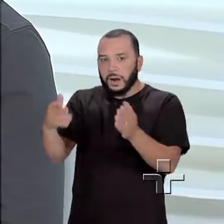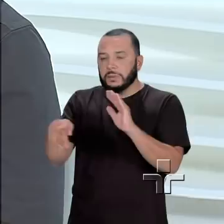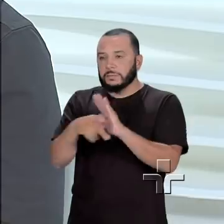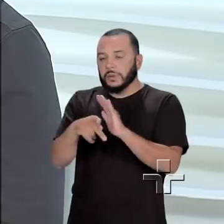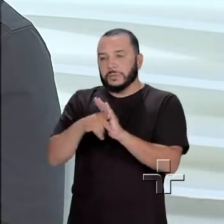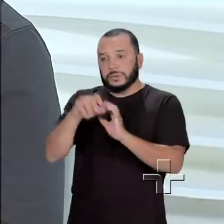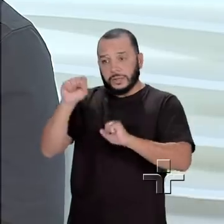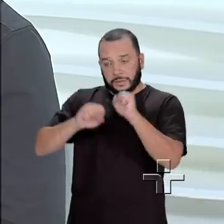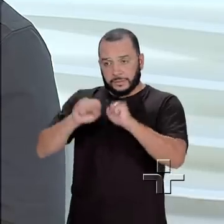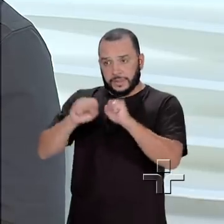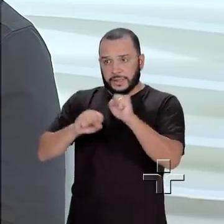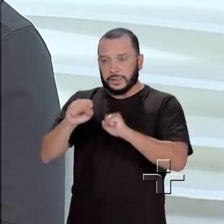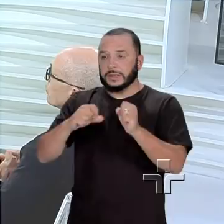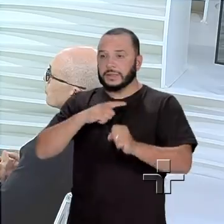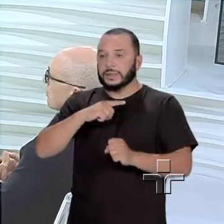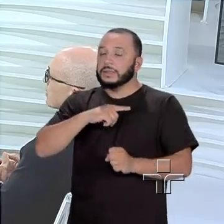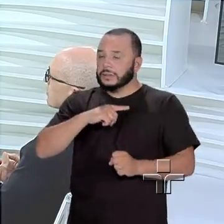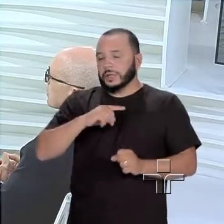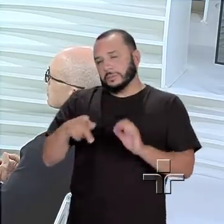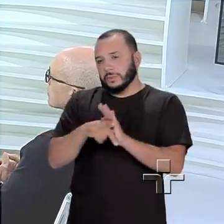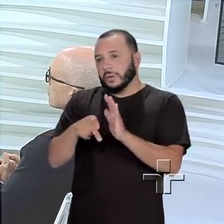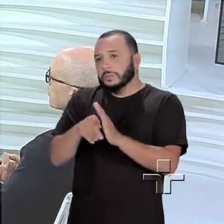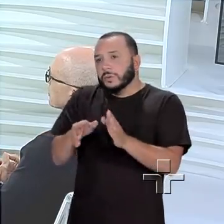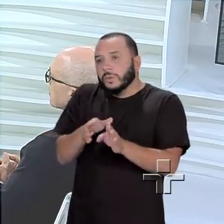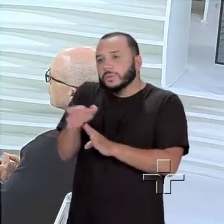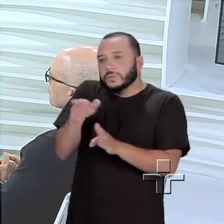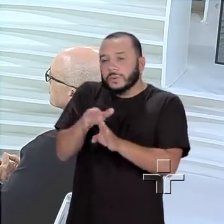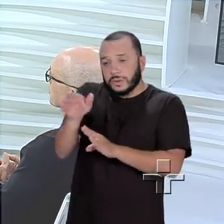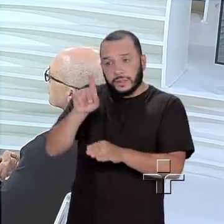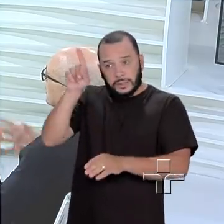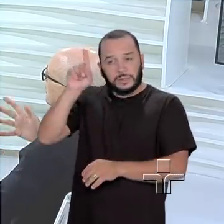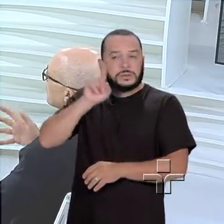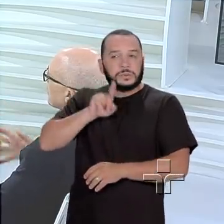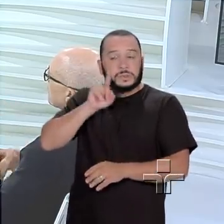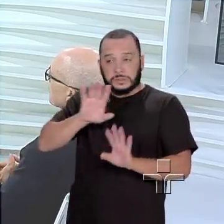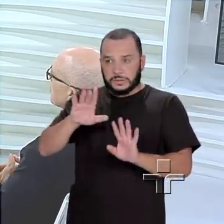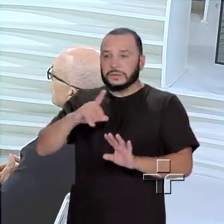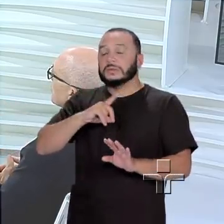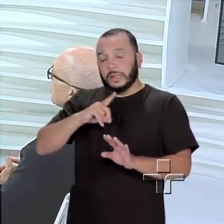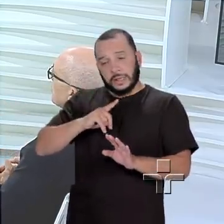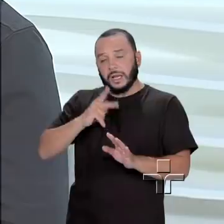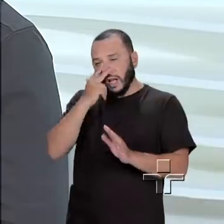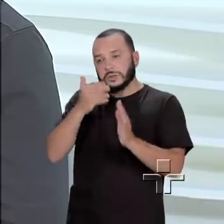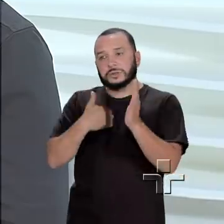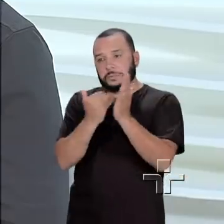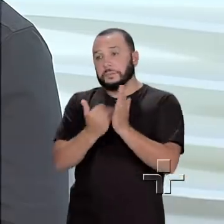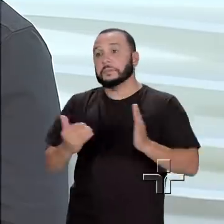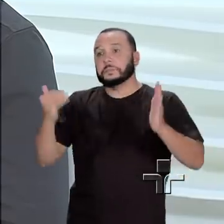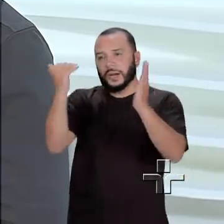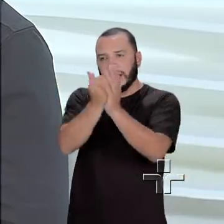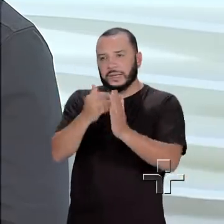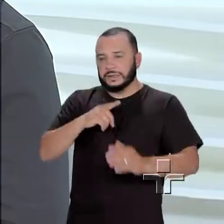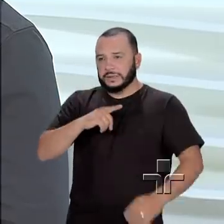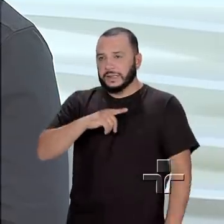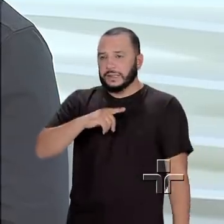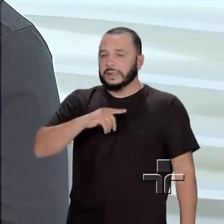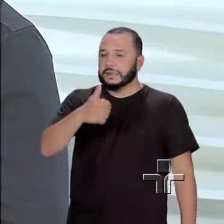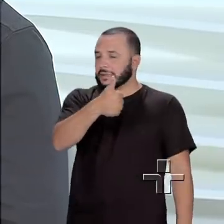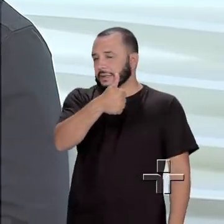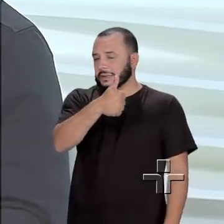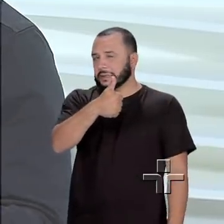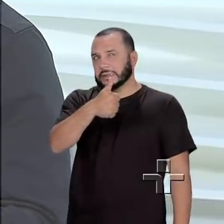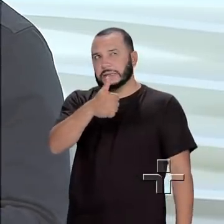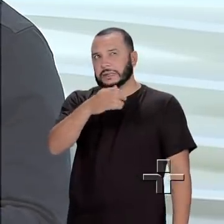Analytica. E pode ser muito mais do que isso, pode ser um número significativamente maior, pode chegar a centenas de milhões de